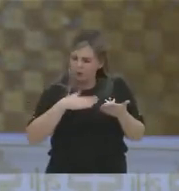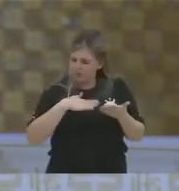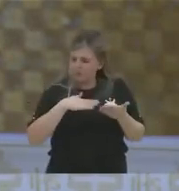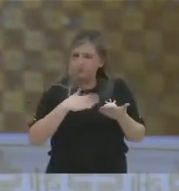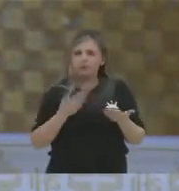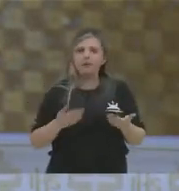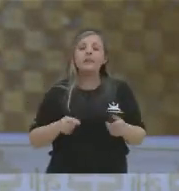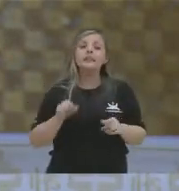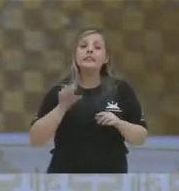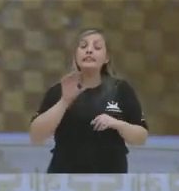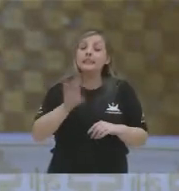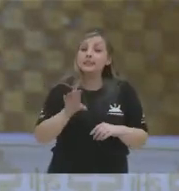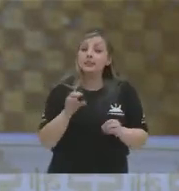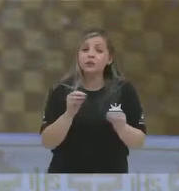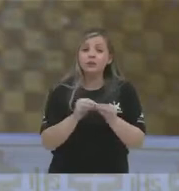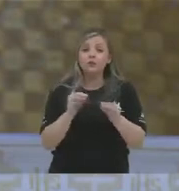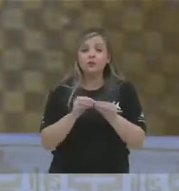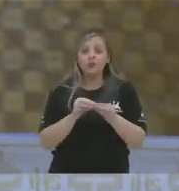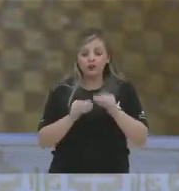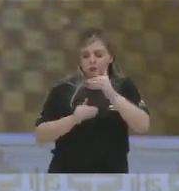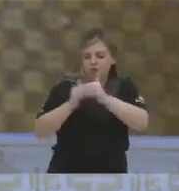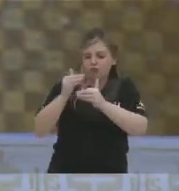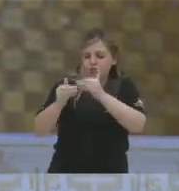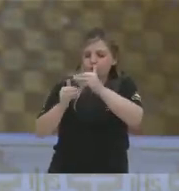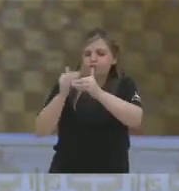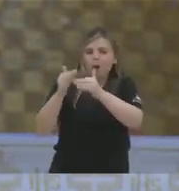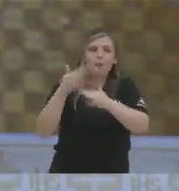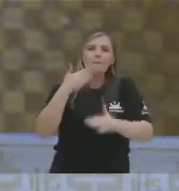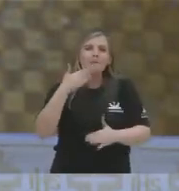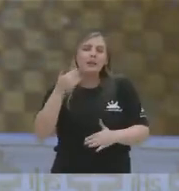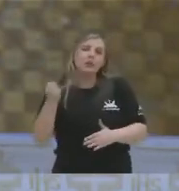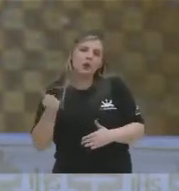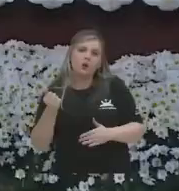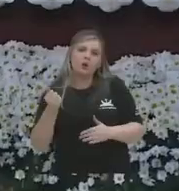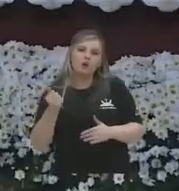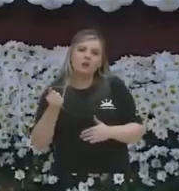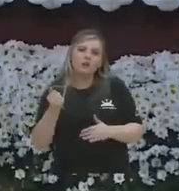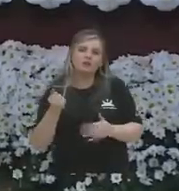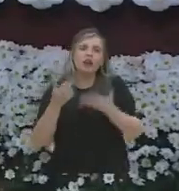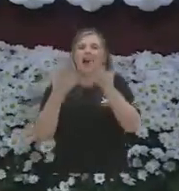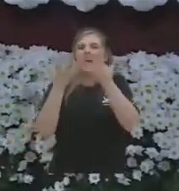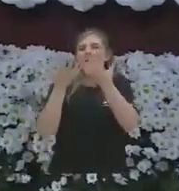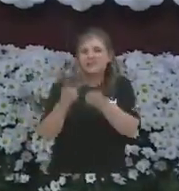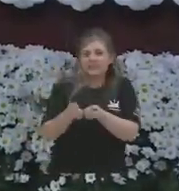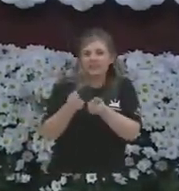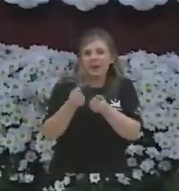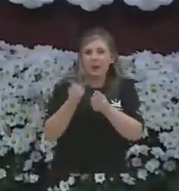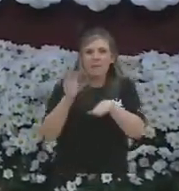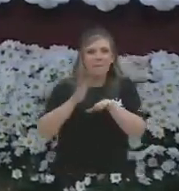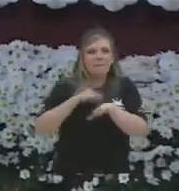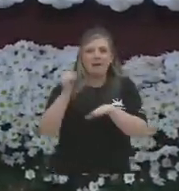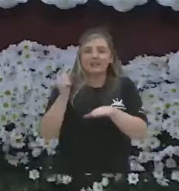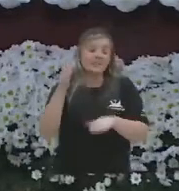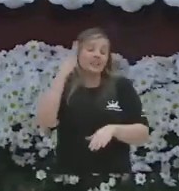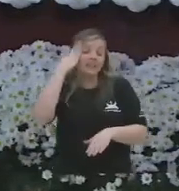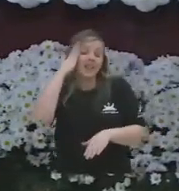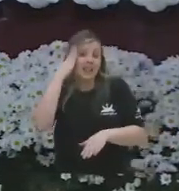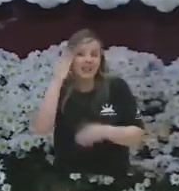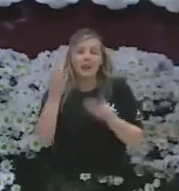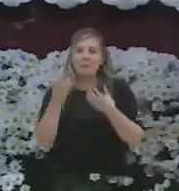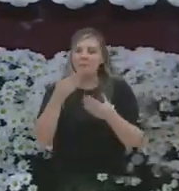faz progredir, me faz ser melhor, me faz aceitar mais, me faz compreender, me